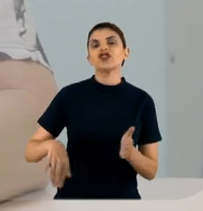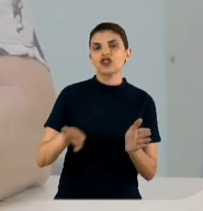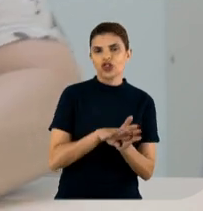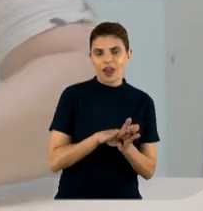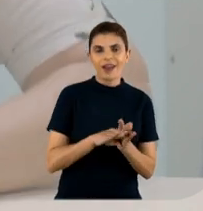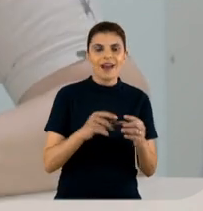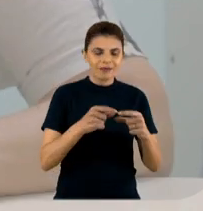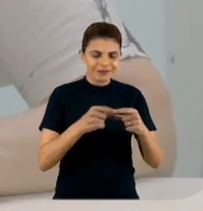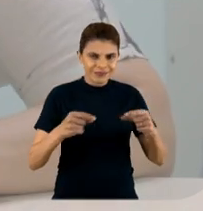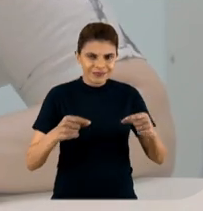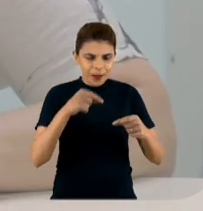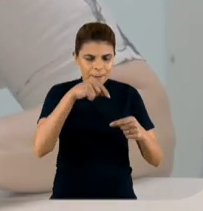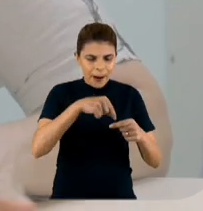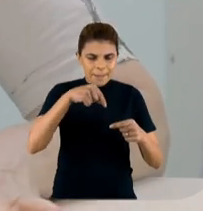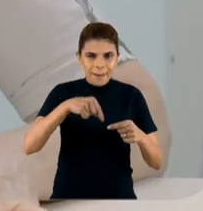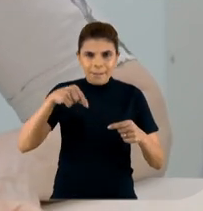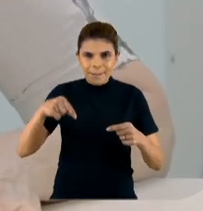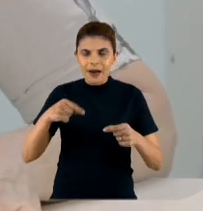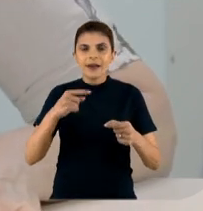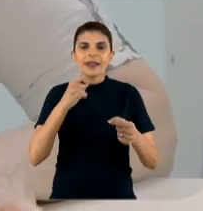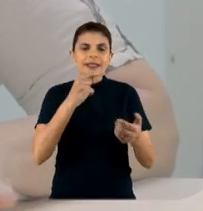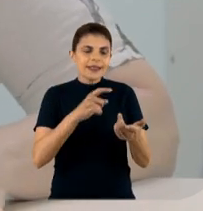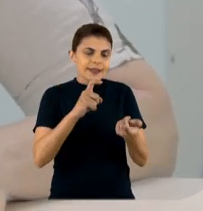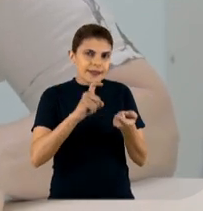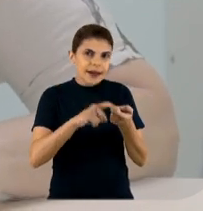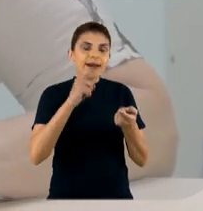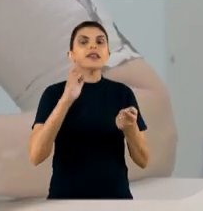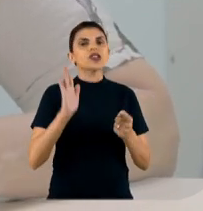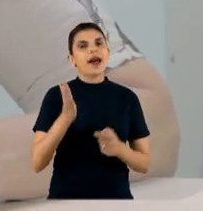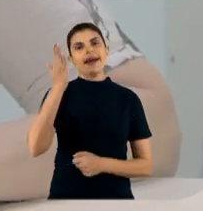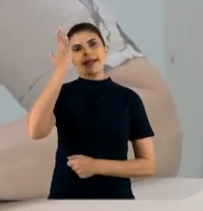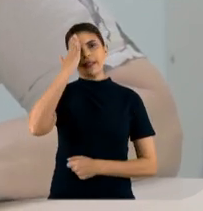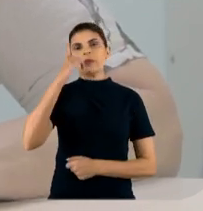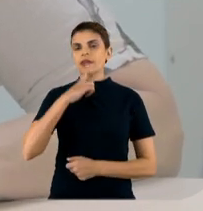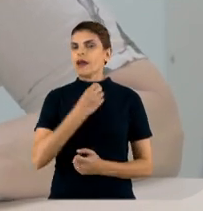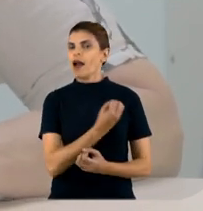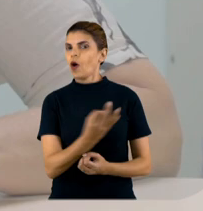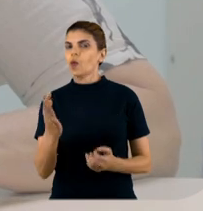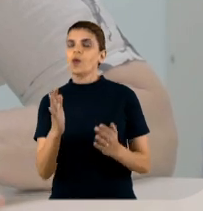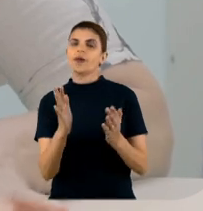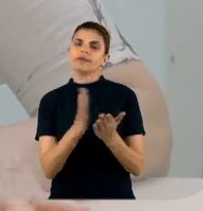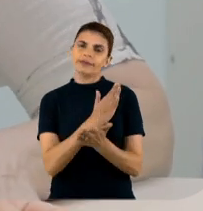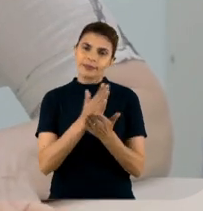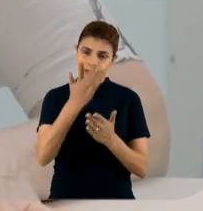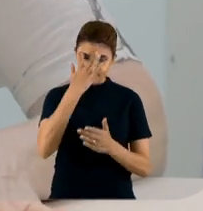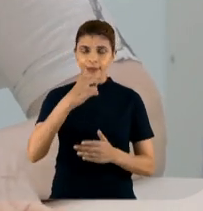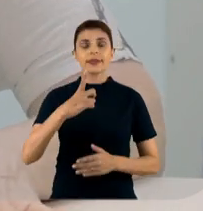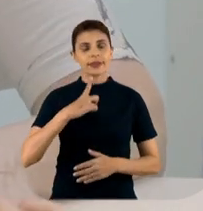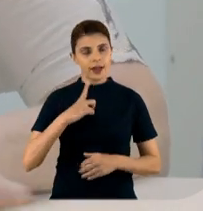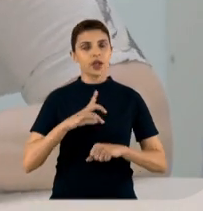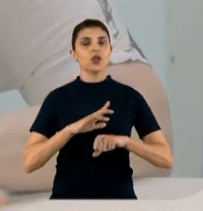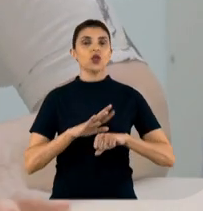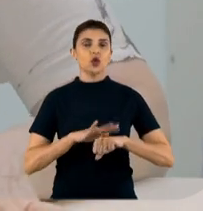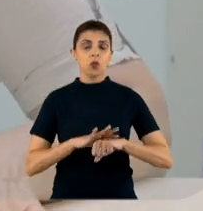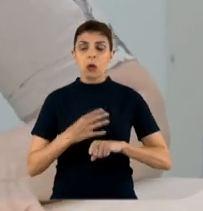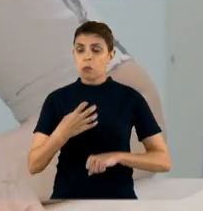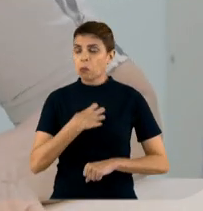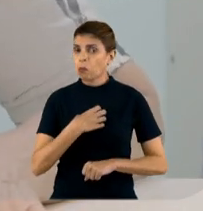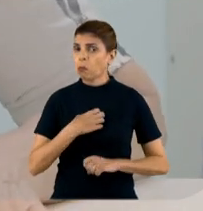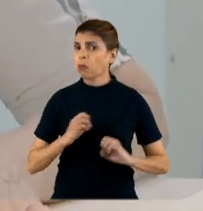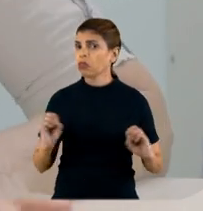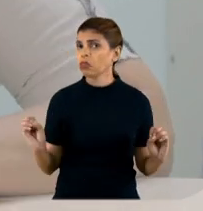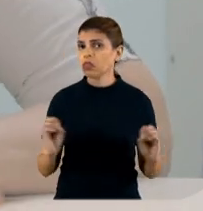fazer estudos mais populacionais Exatamente porque a gente sabe que tem pessoas que vão ter a doença sem